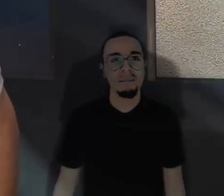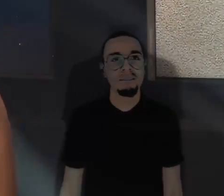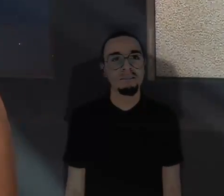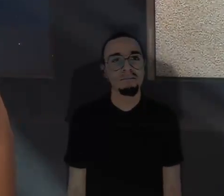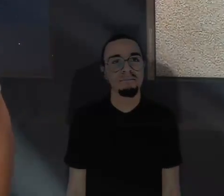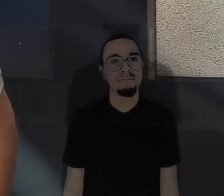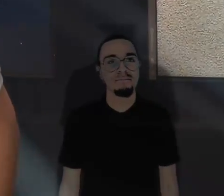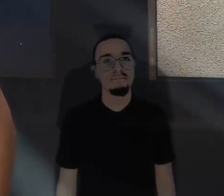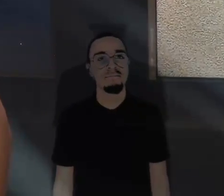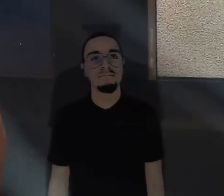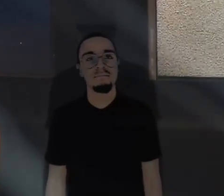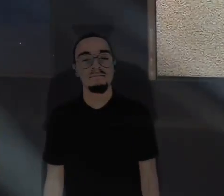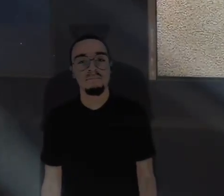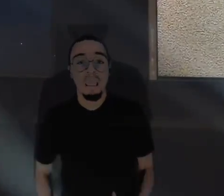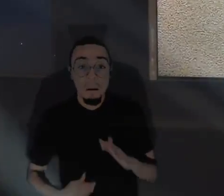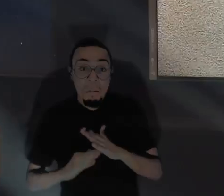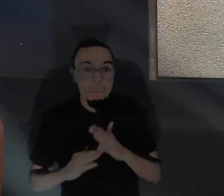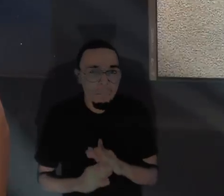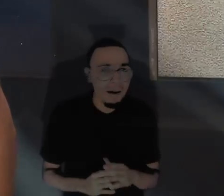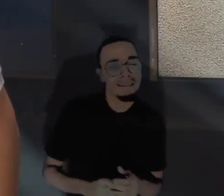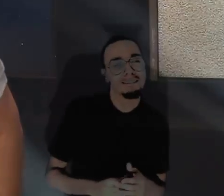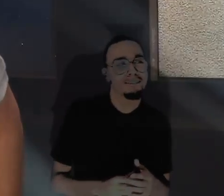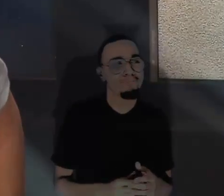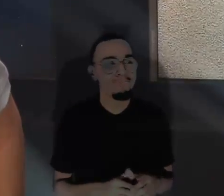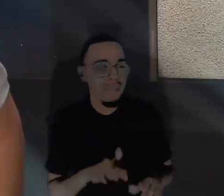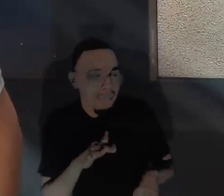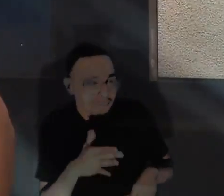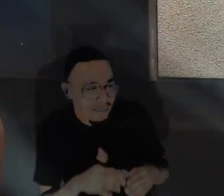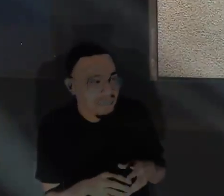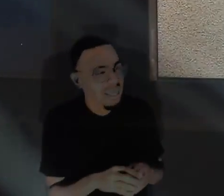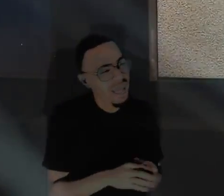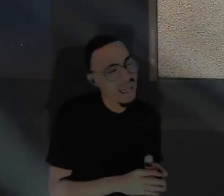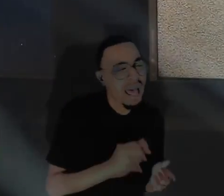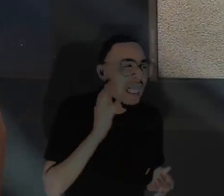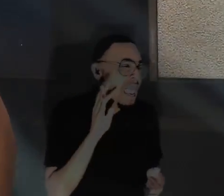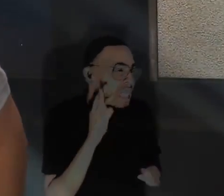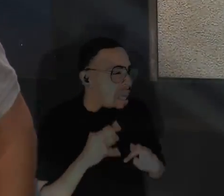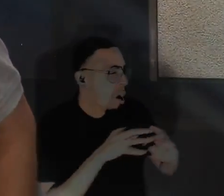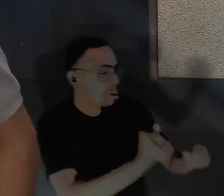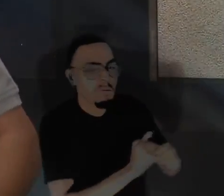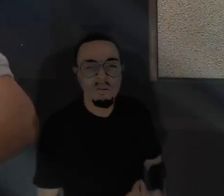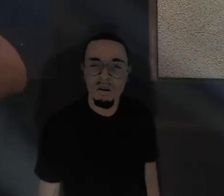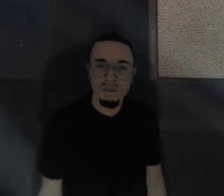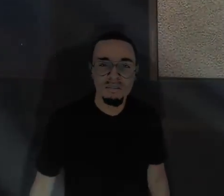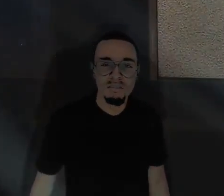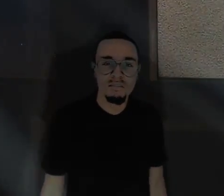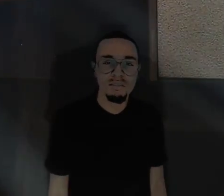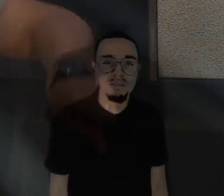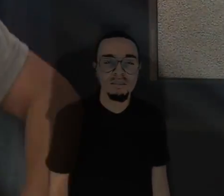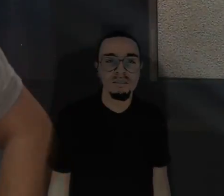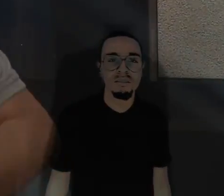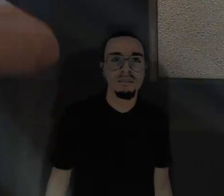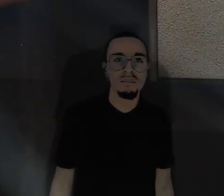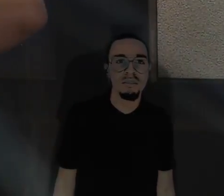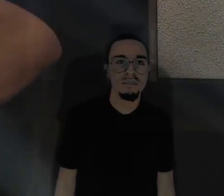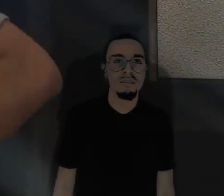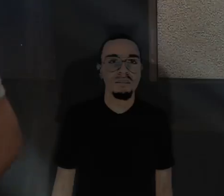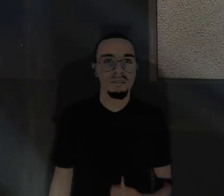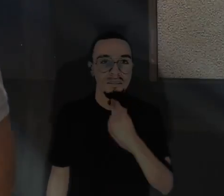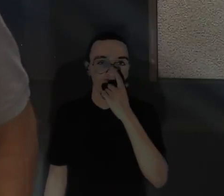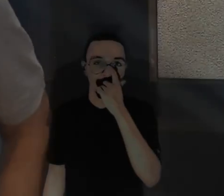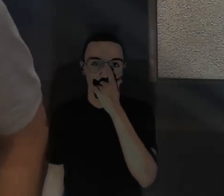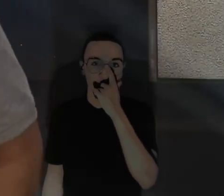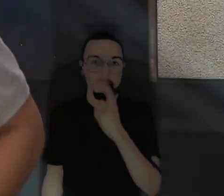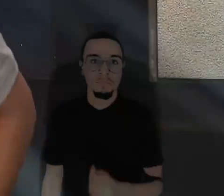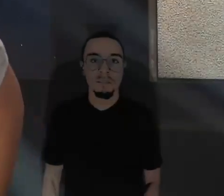Para de fazer média com os outros, custando o teu chamado. Para de querer não desagradar o outro. Não tem como.